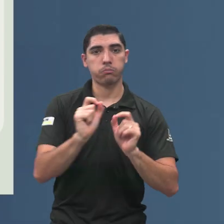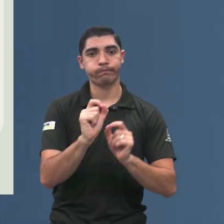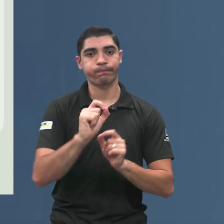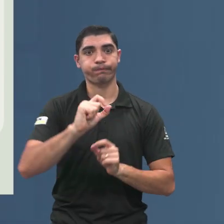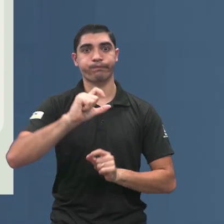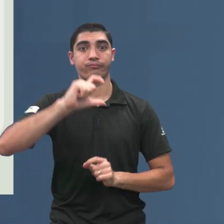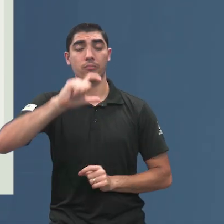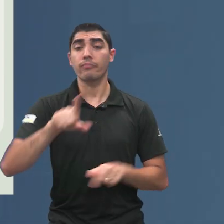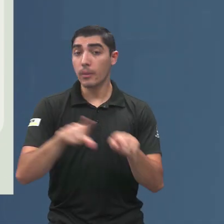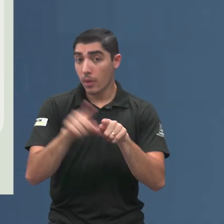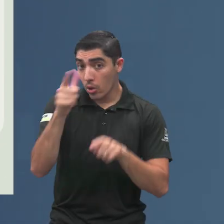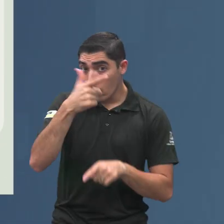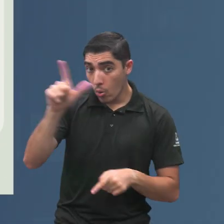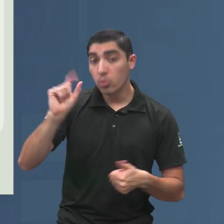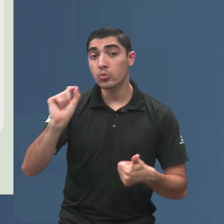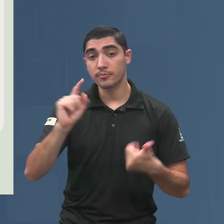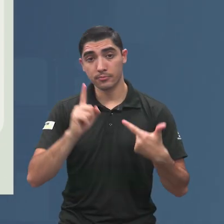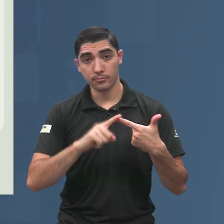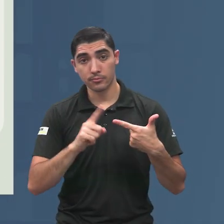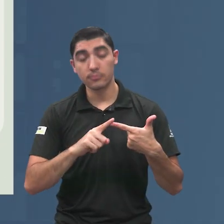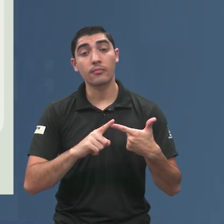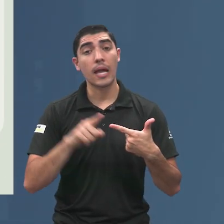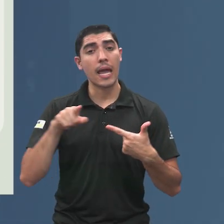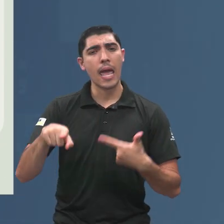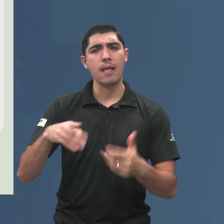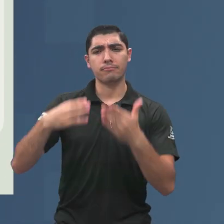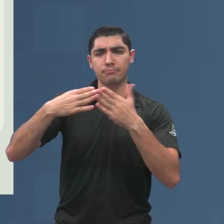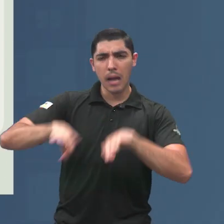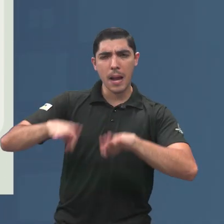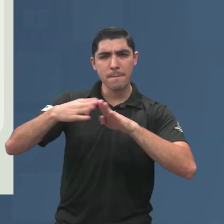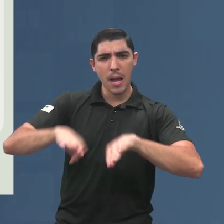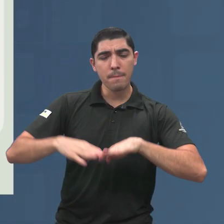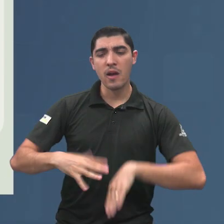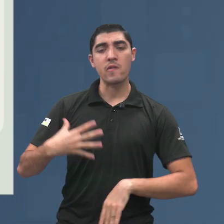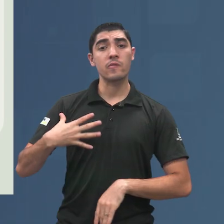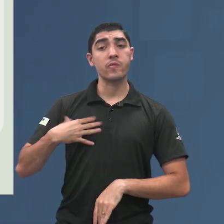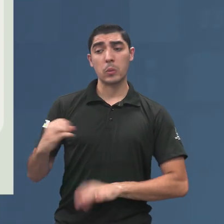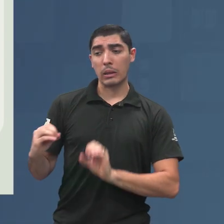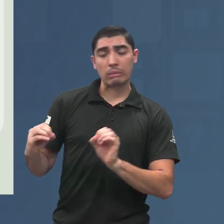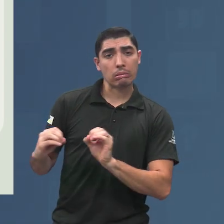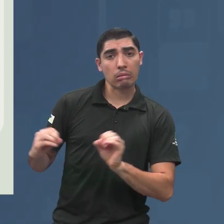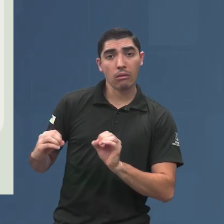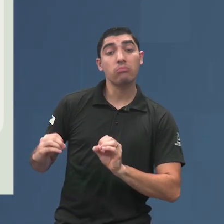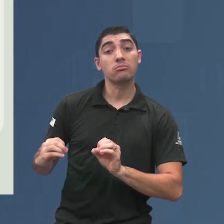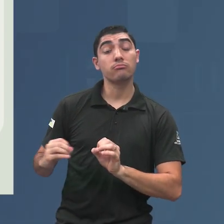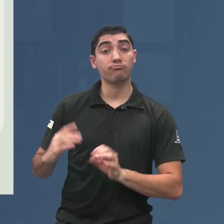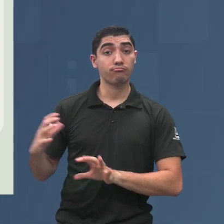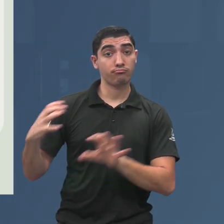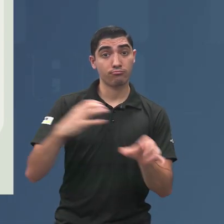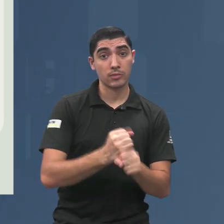chama a atenção é o crescimento dos divórcios sem filhos, que chegam a